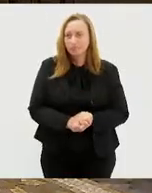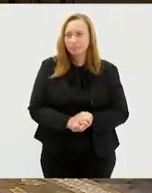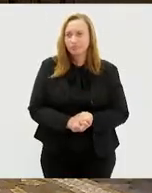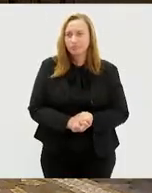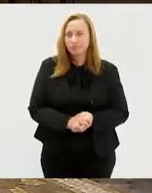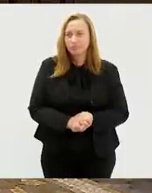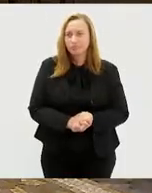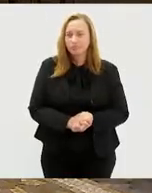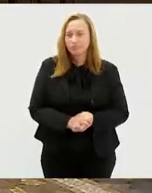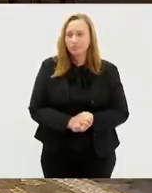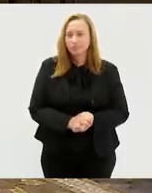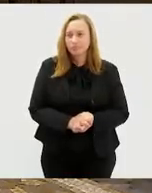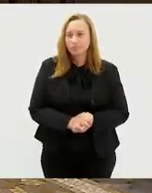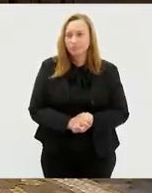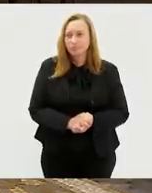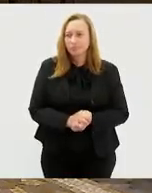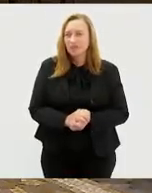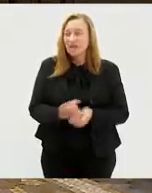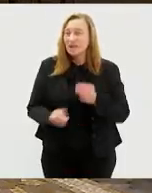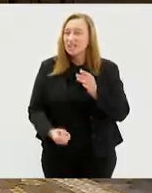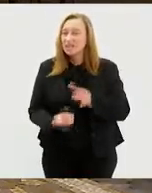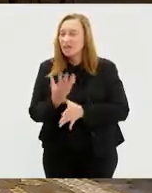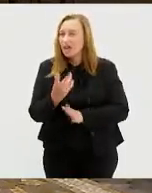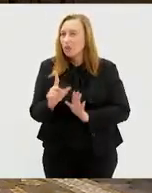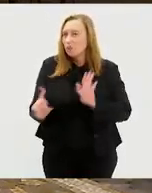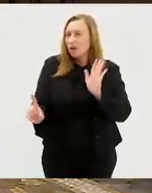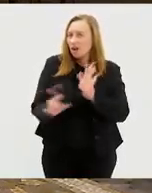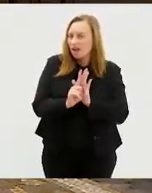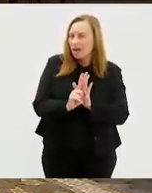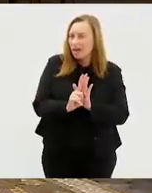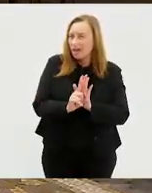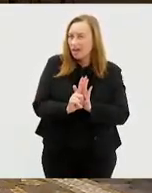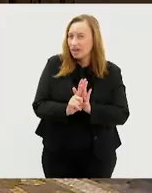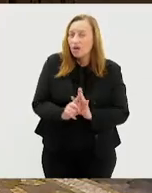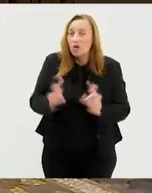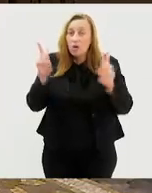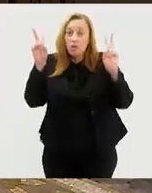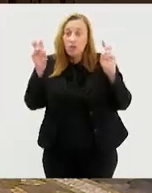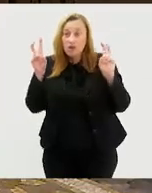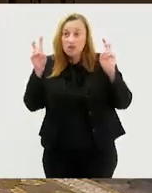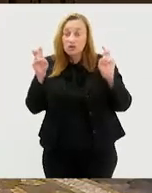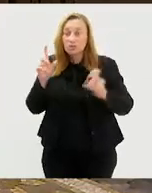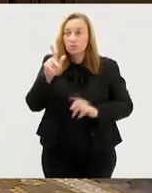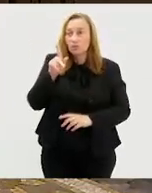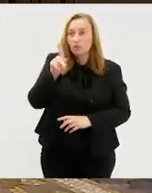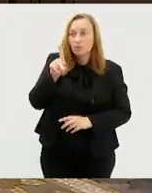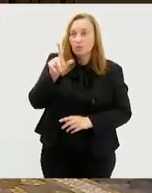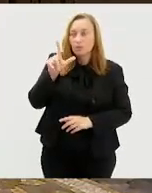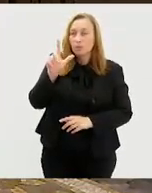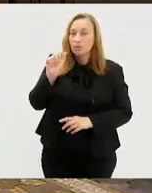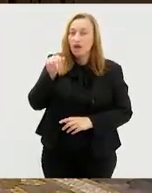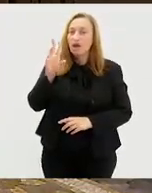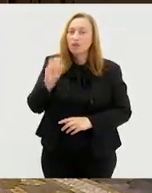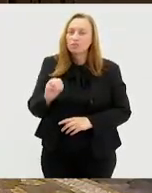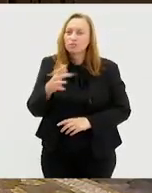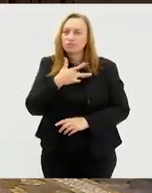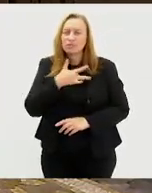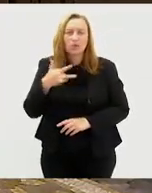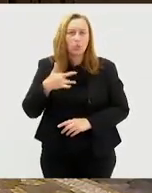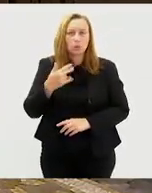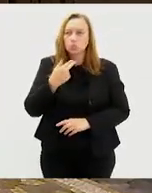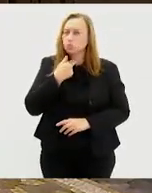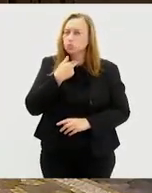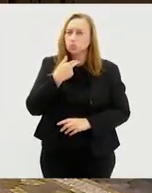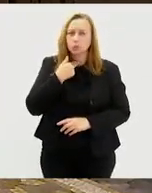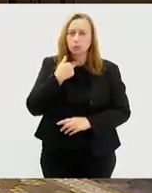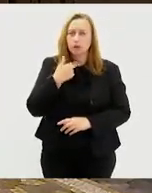so plano de saúde competência do congresso nacional tô só assinalando para que quando também vierem